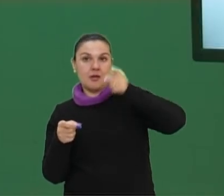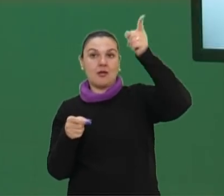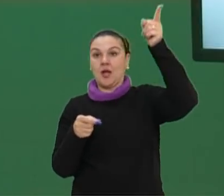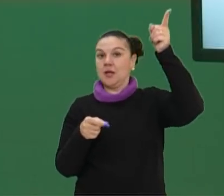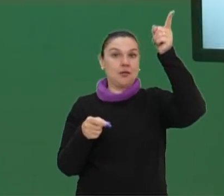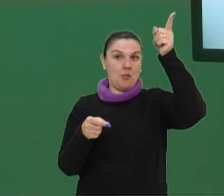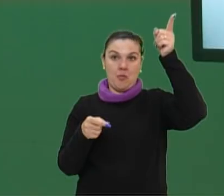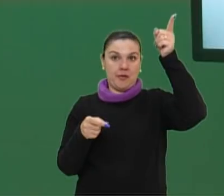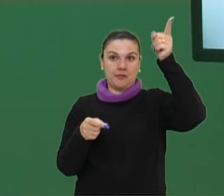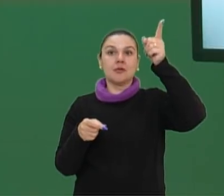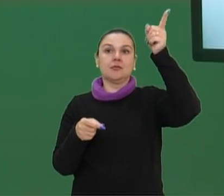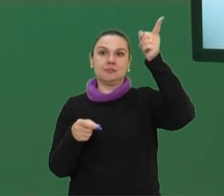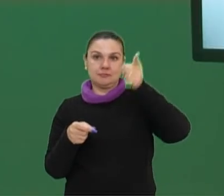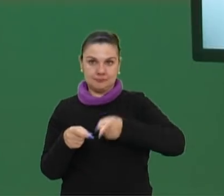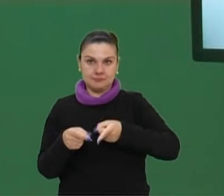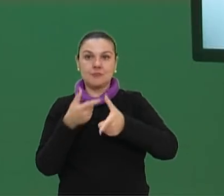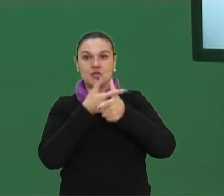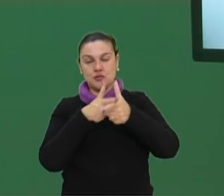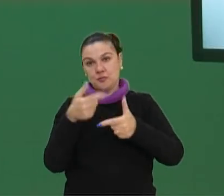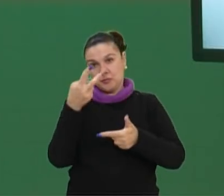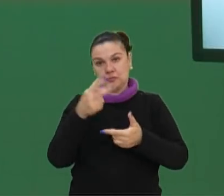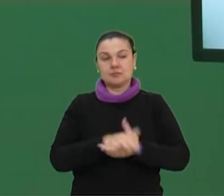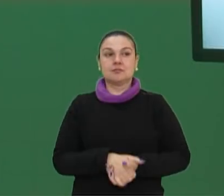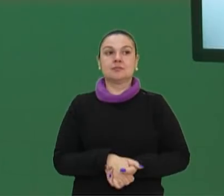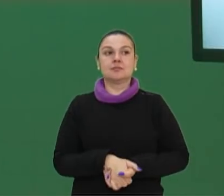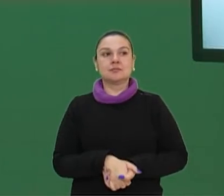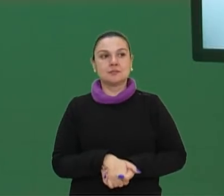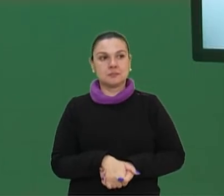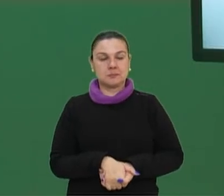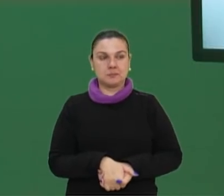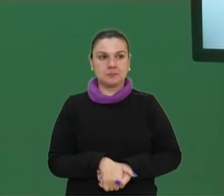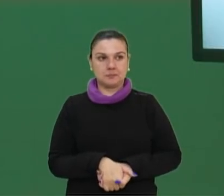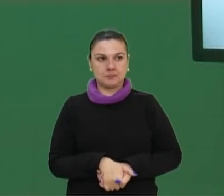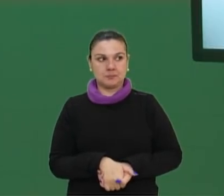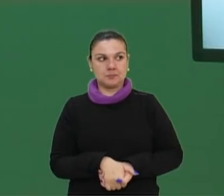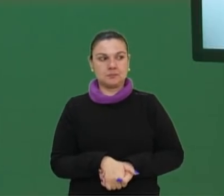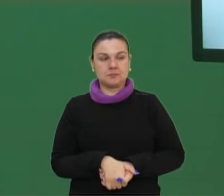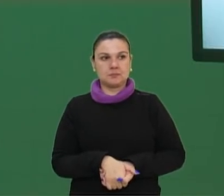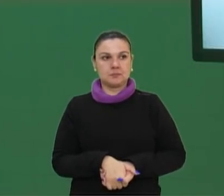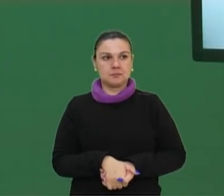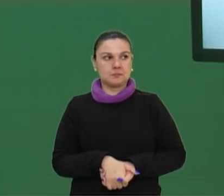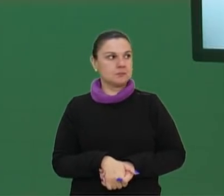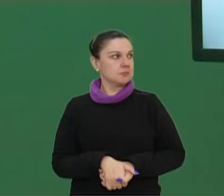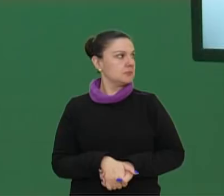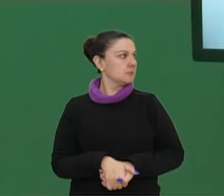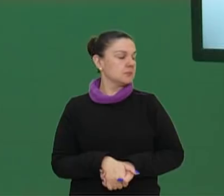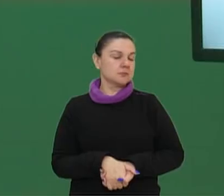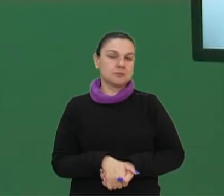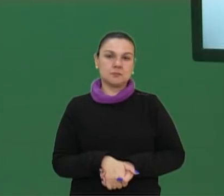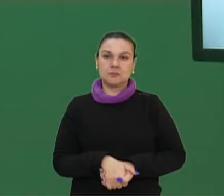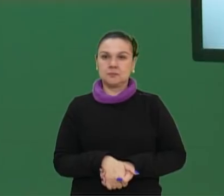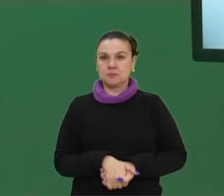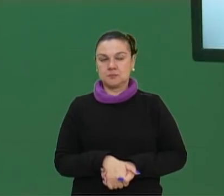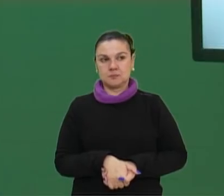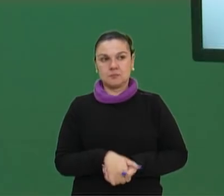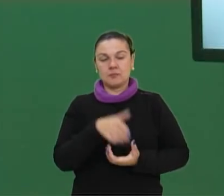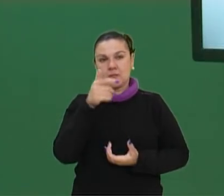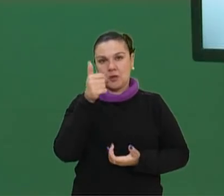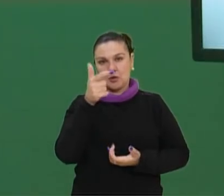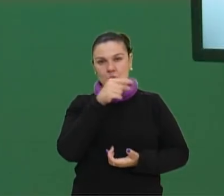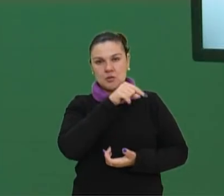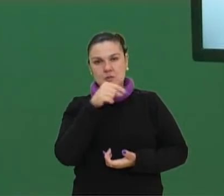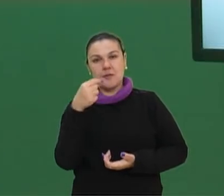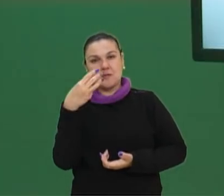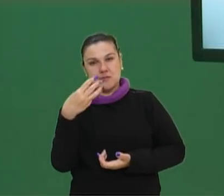Então, tudo isso aqui divididos por 2. Então, vamos fazer aqui, olha ali. Quanto que dá 12 menos